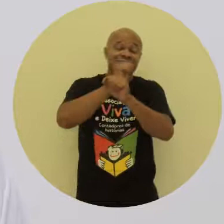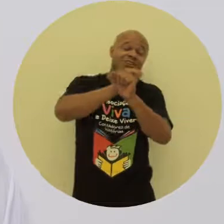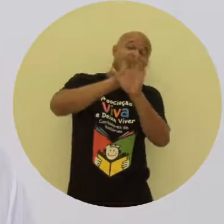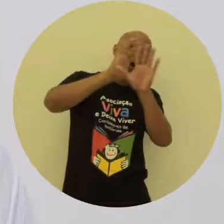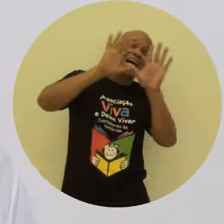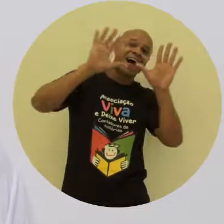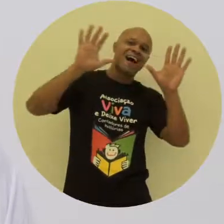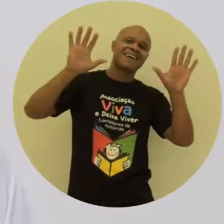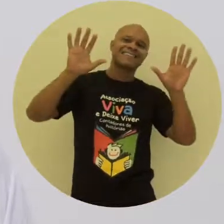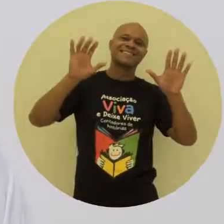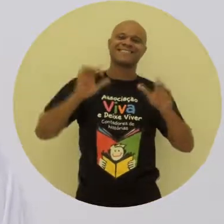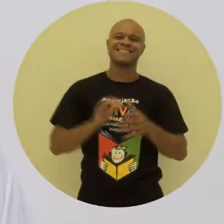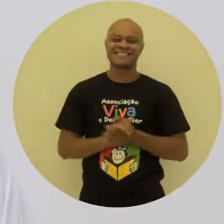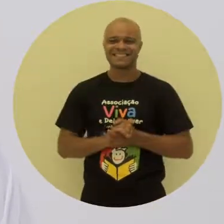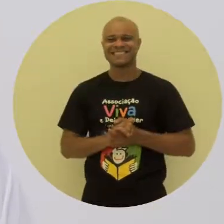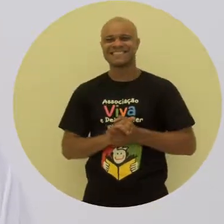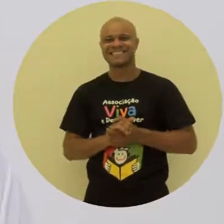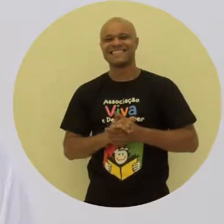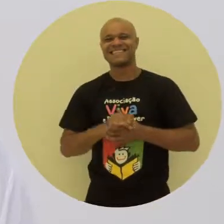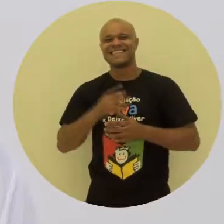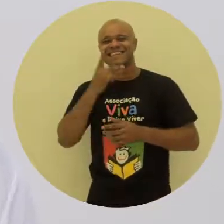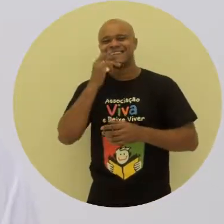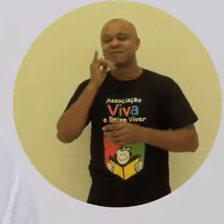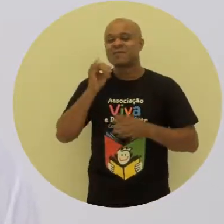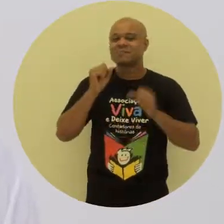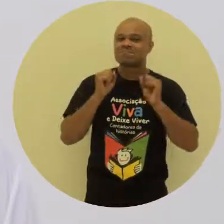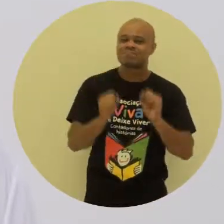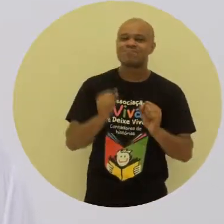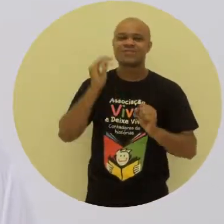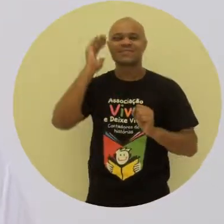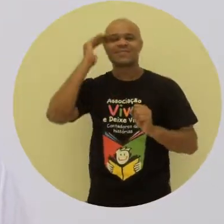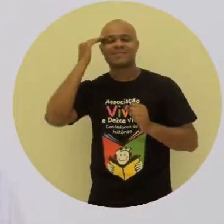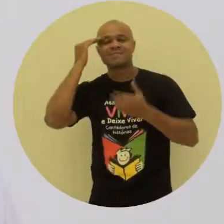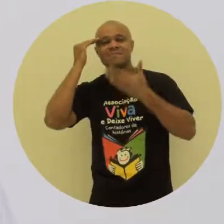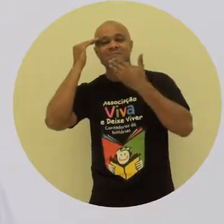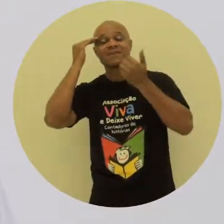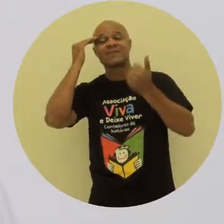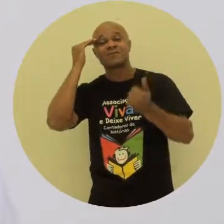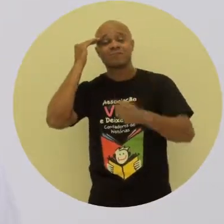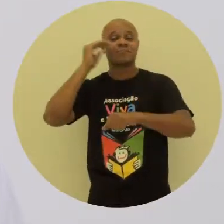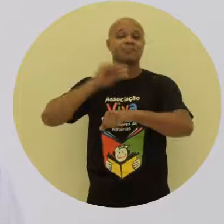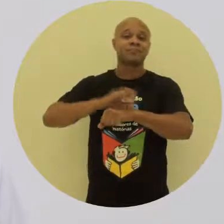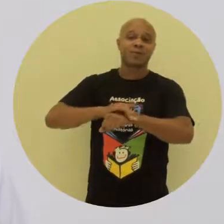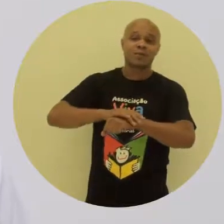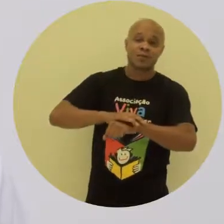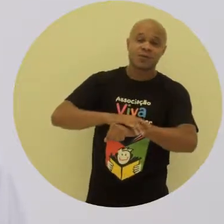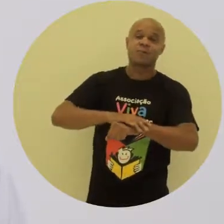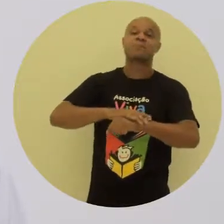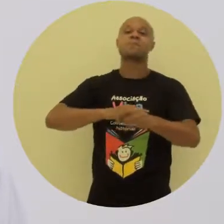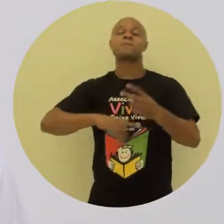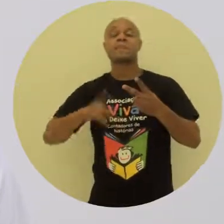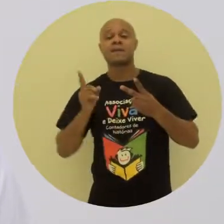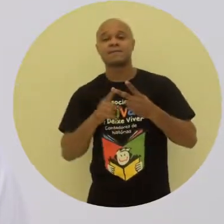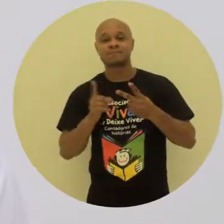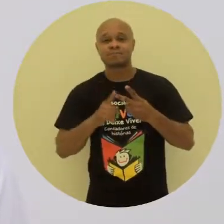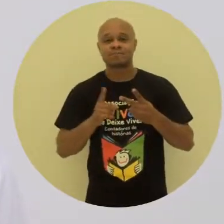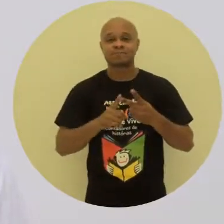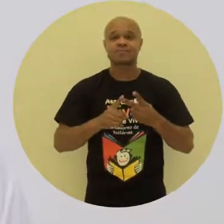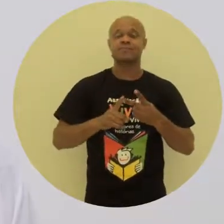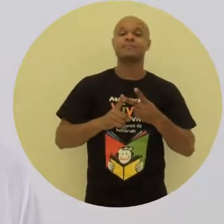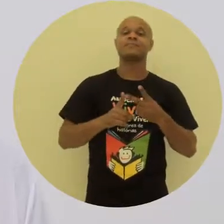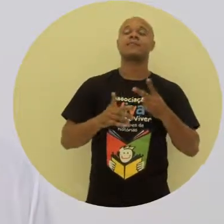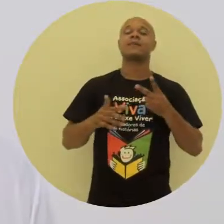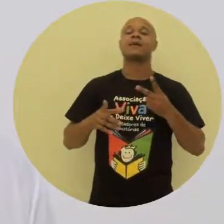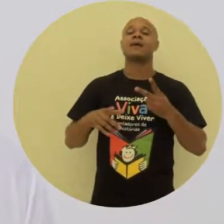auxiliar mais os pais a lidarem com a própria doença. Vamos entender também que o segundo eixo norteador